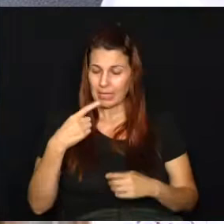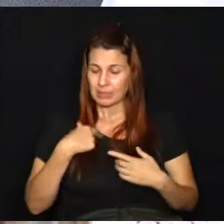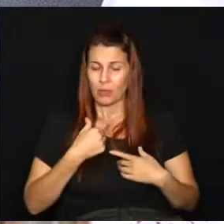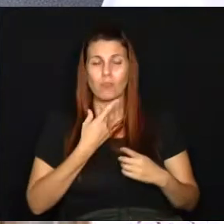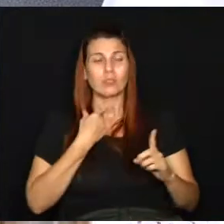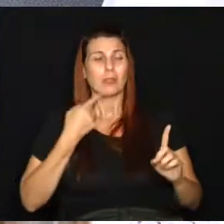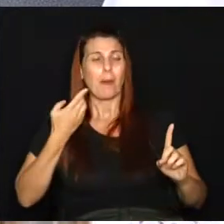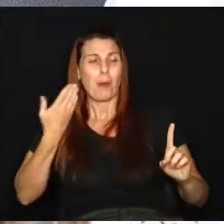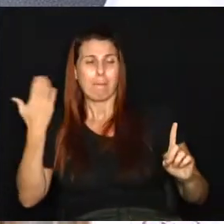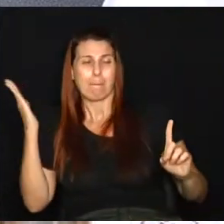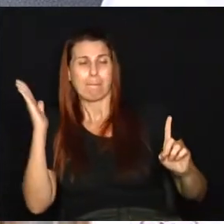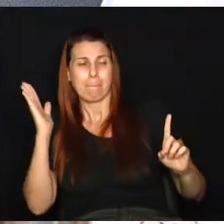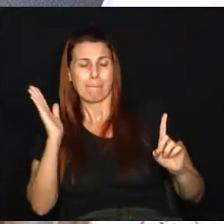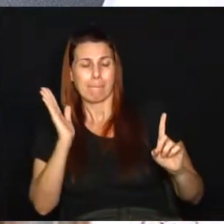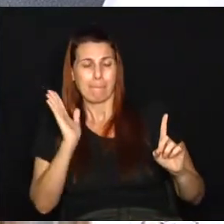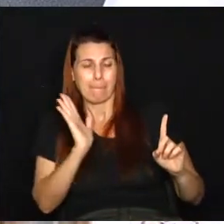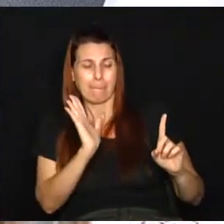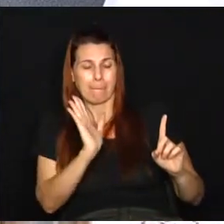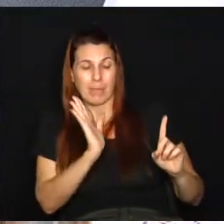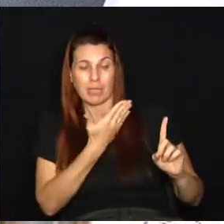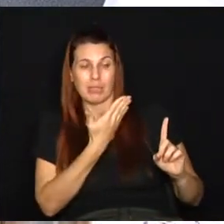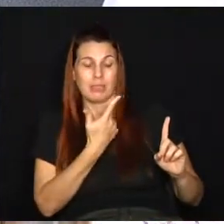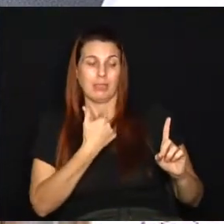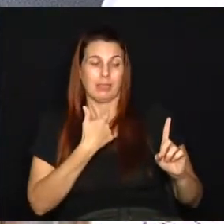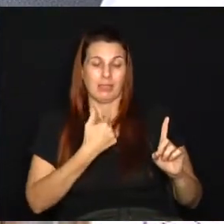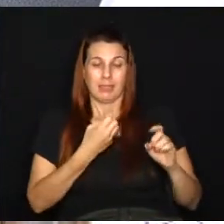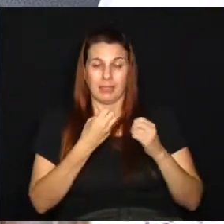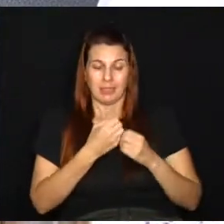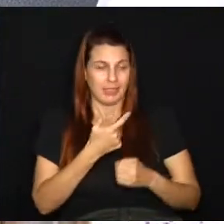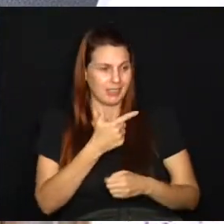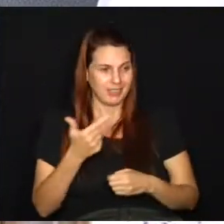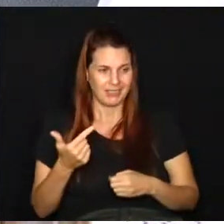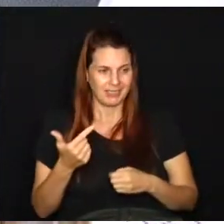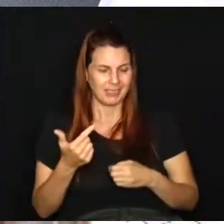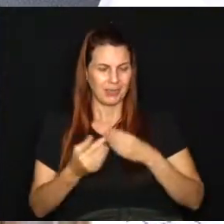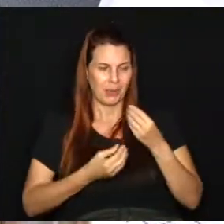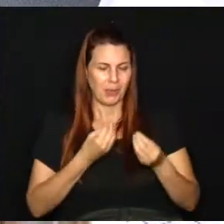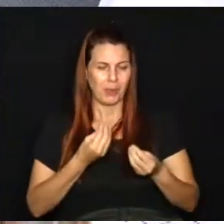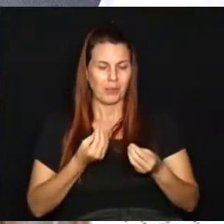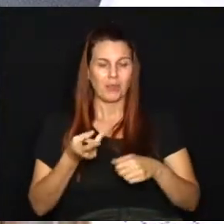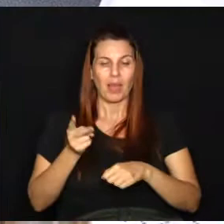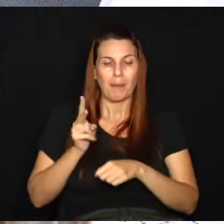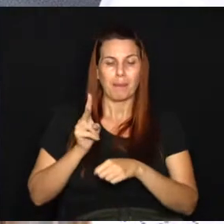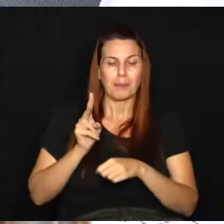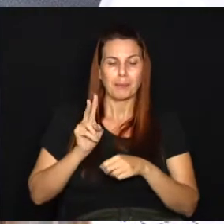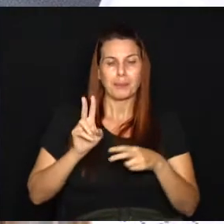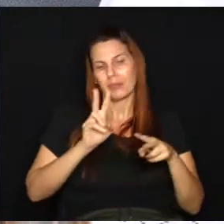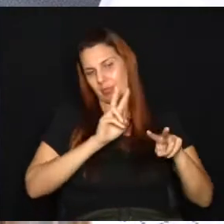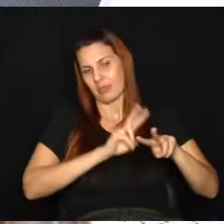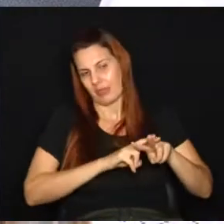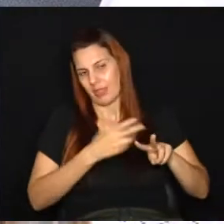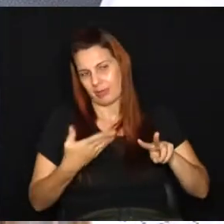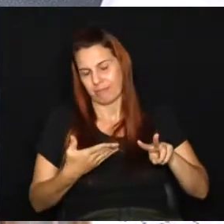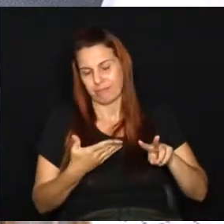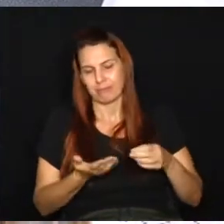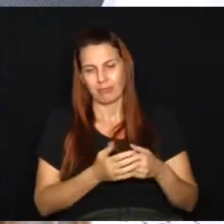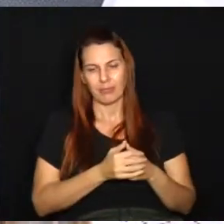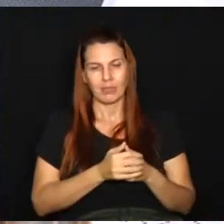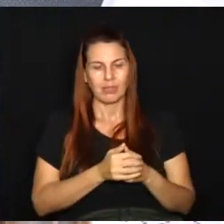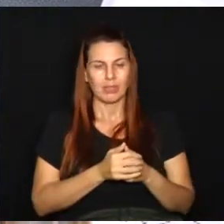tapa na cara de um. E aí eu não tenho fórum privilegiado que nem eles. E a gente sempre nessa